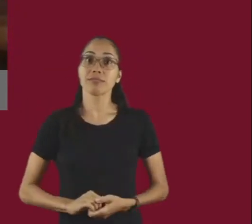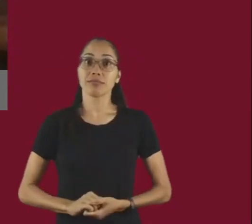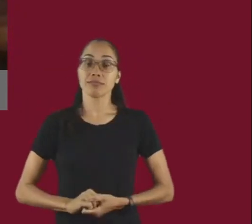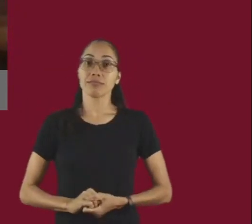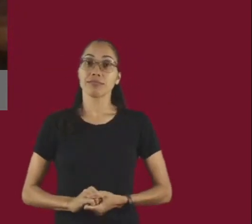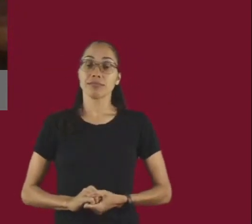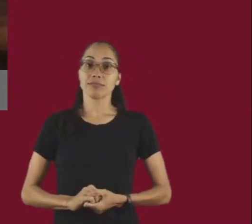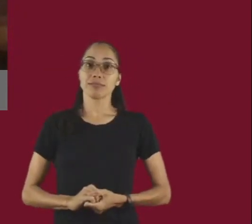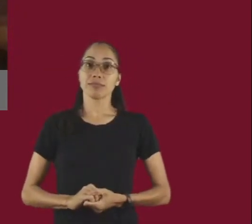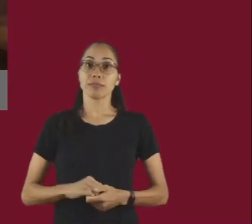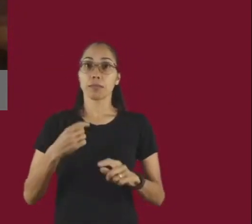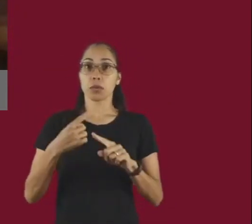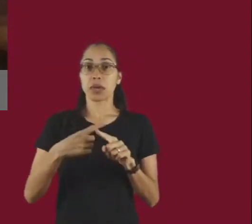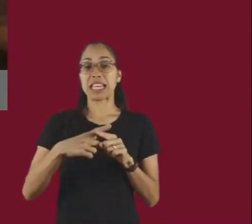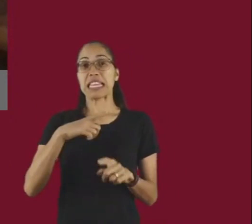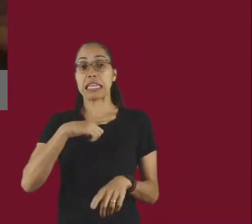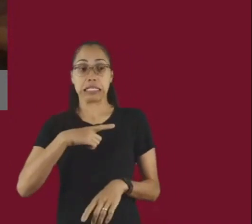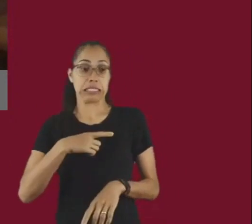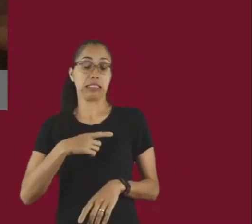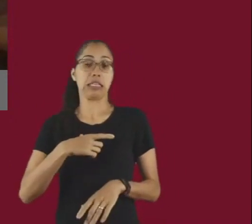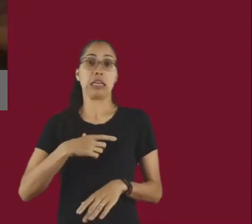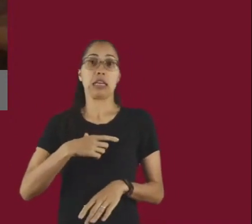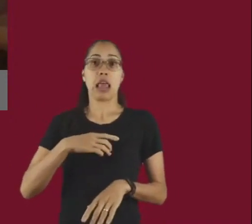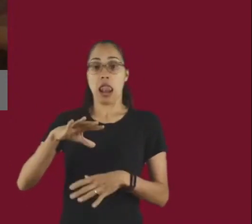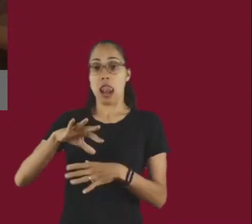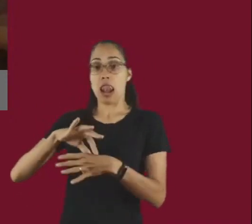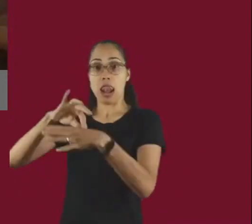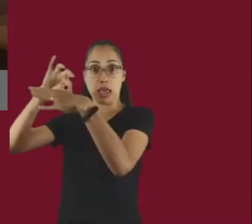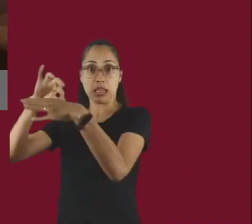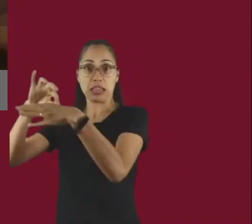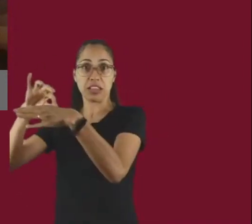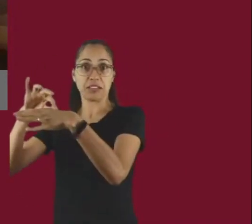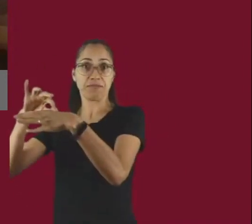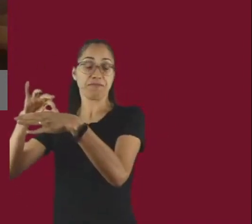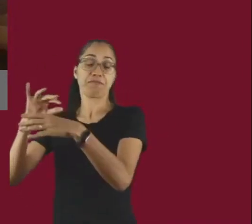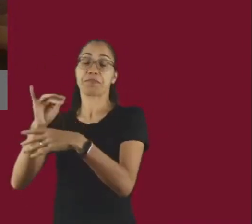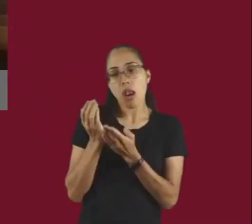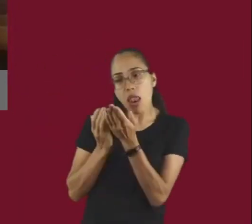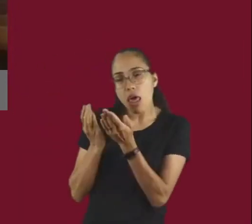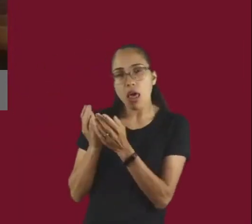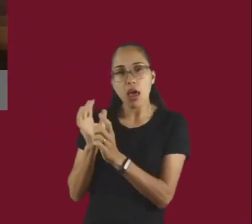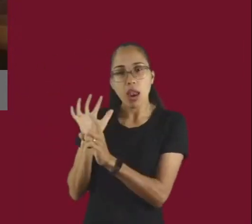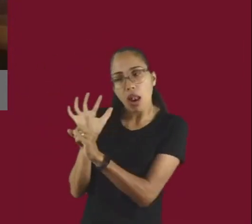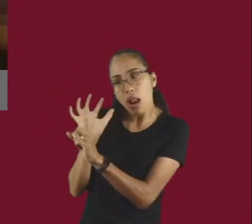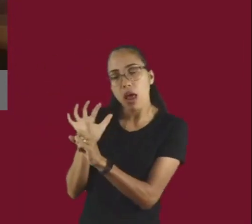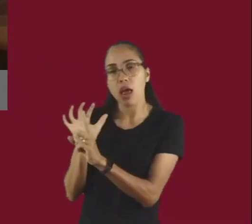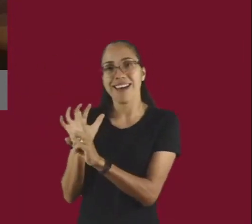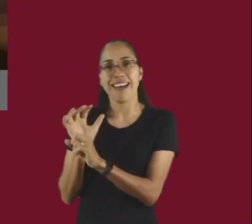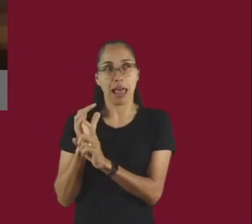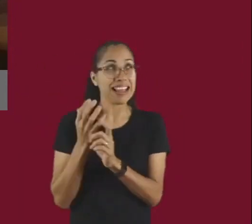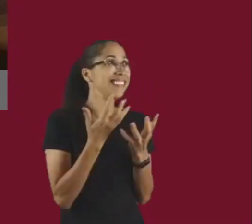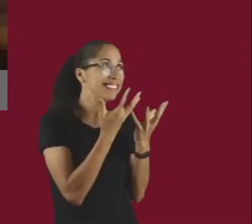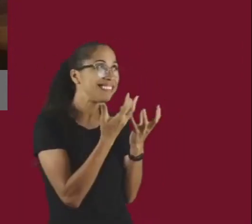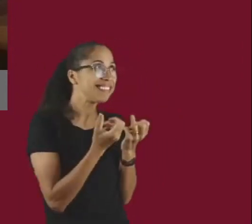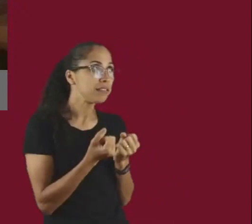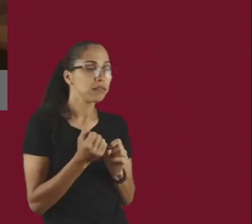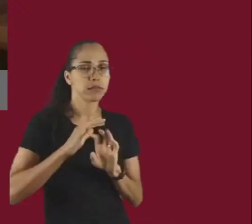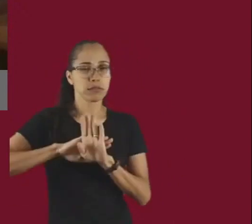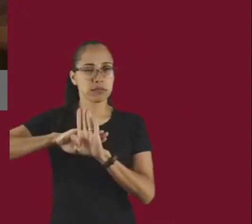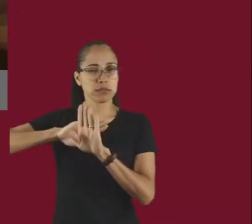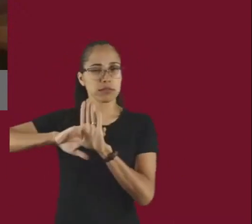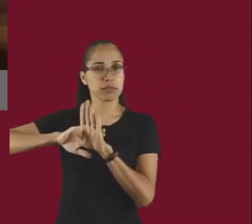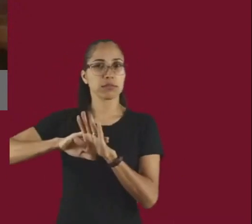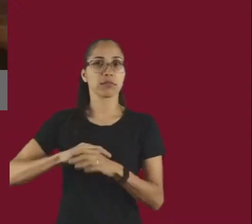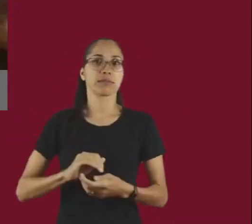Porque tem muitas lideranças que já se corromperam. Né? Não é também por acaso que são